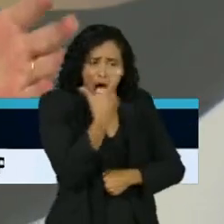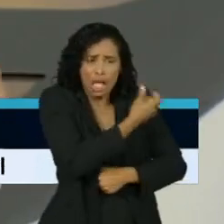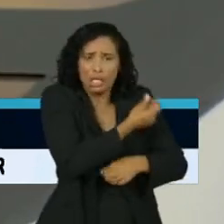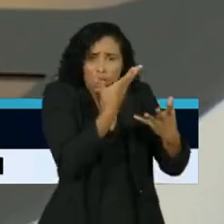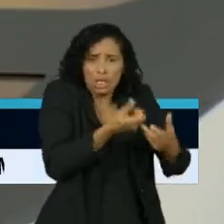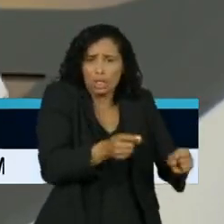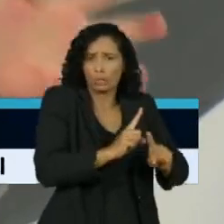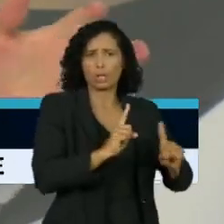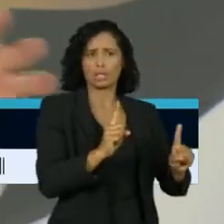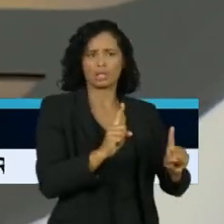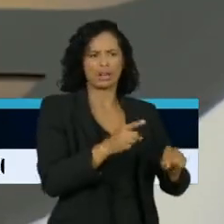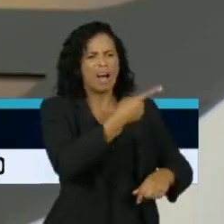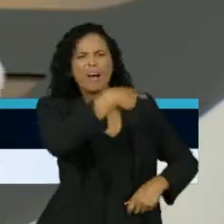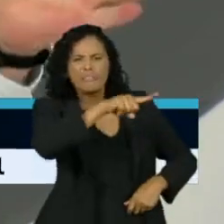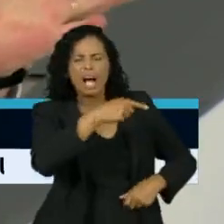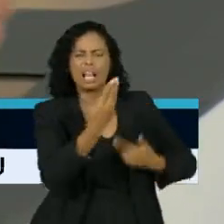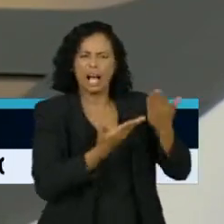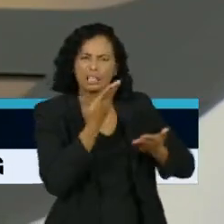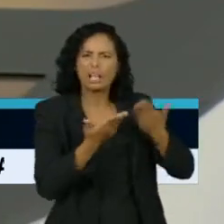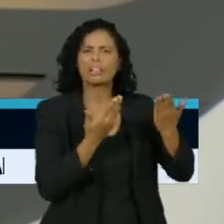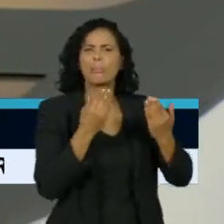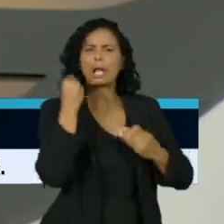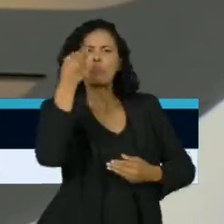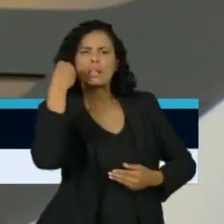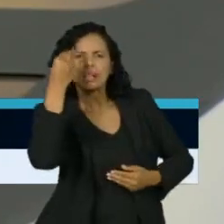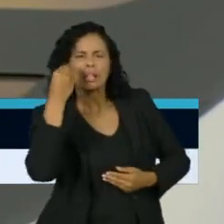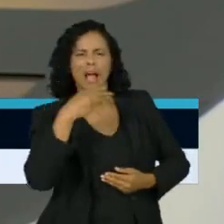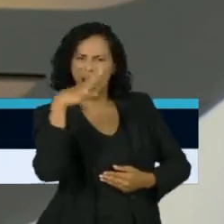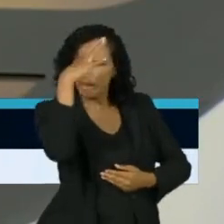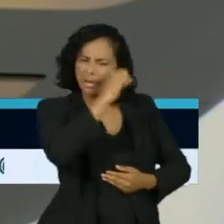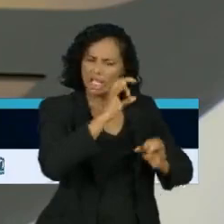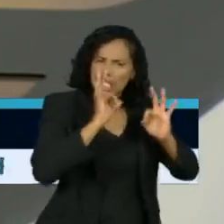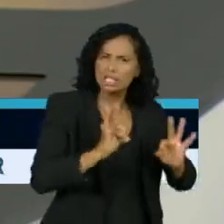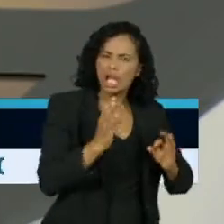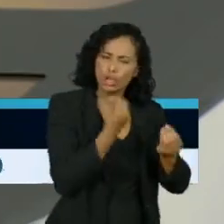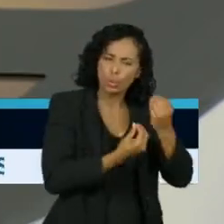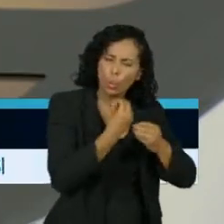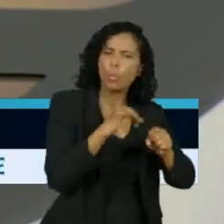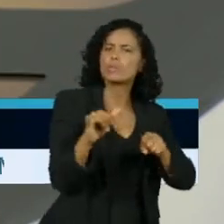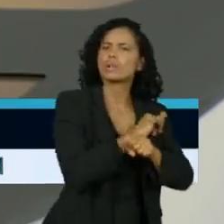tratado vai lá no Psiquiatra paga a consulta para ele para ele aprender o que que é vacinar e a importância